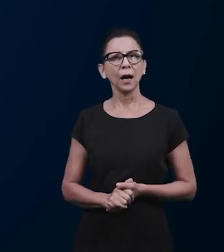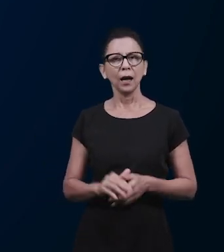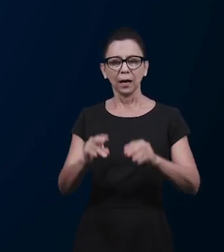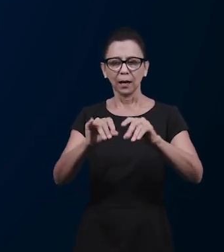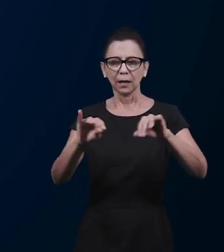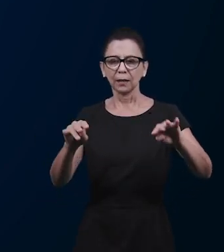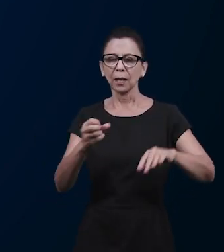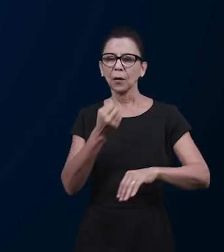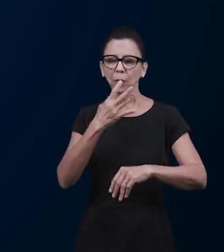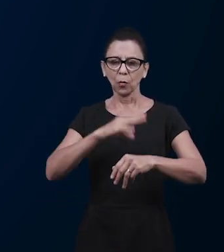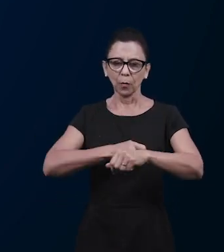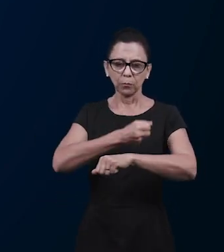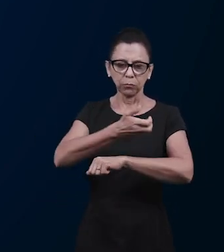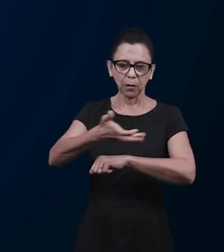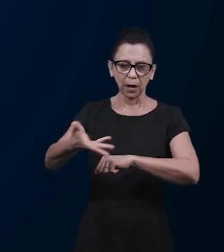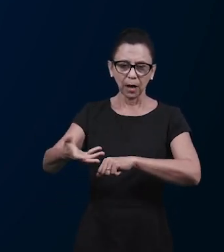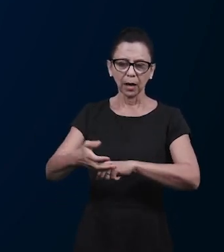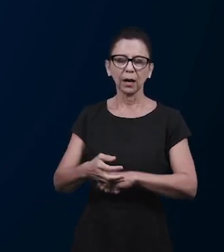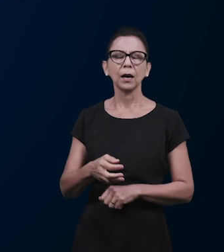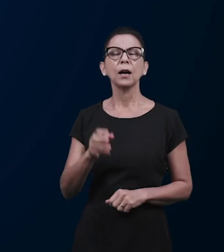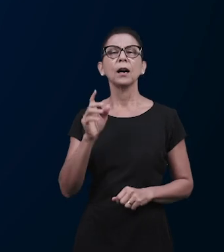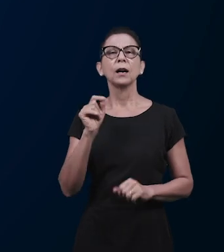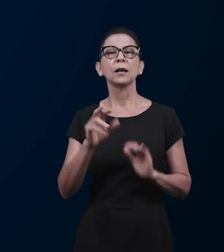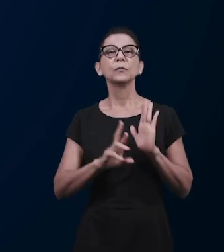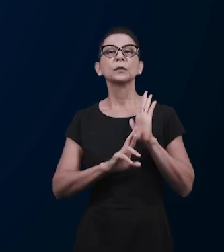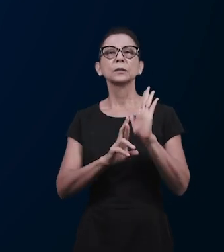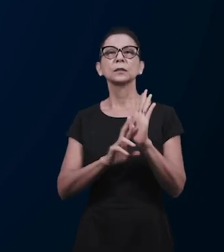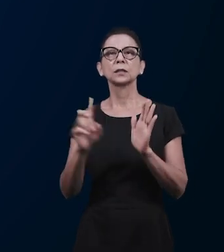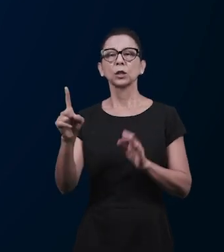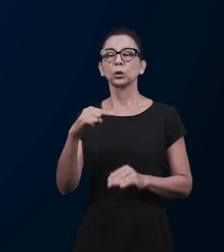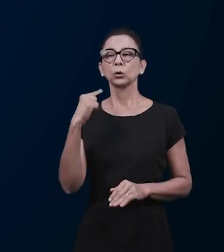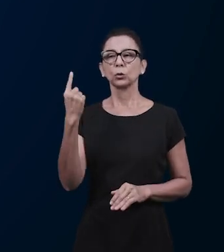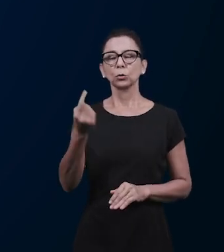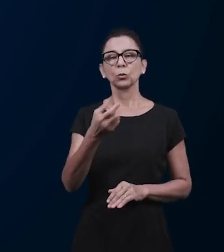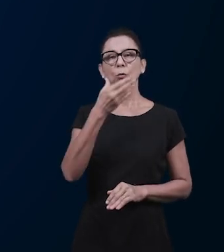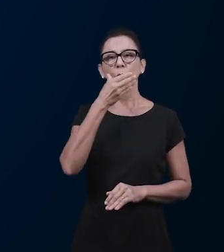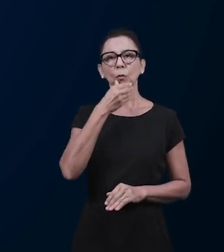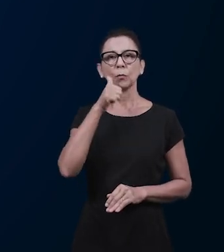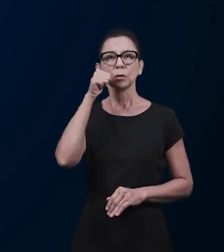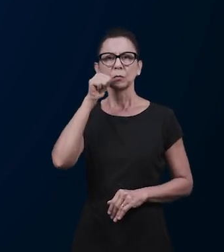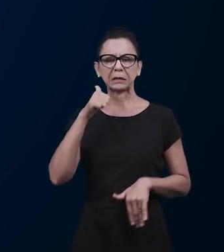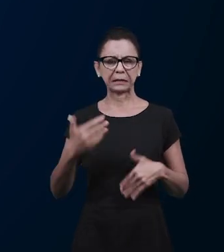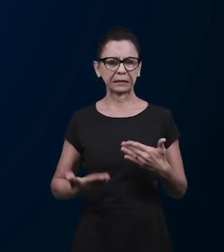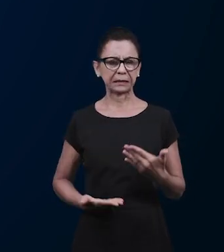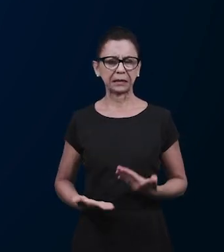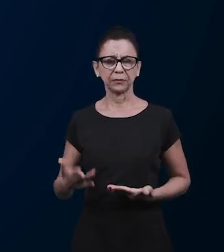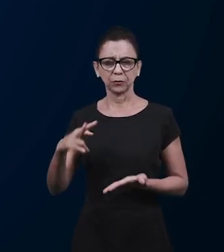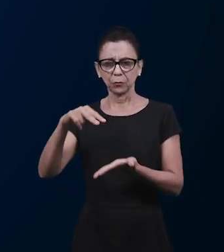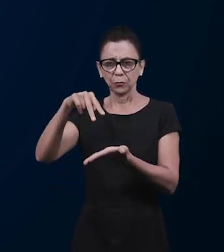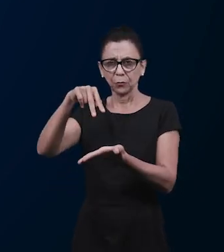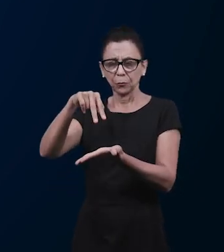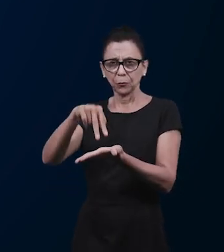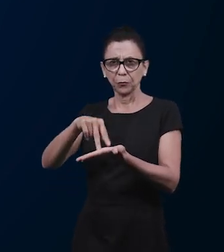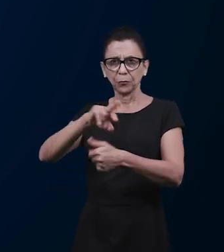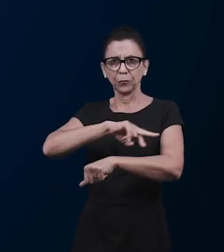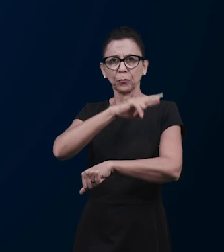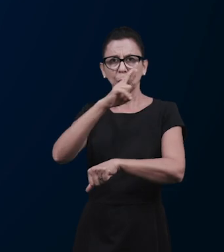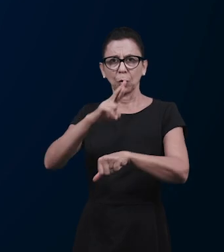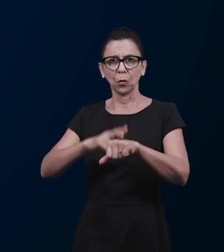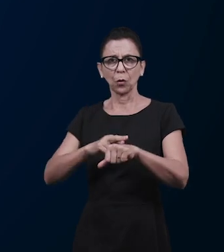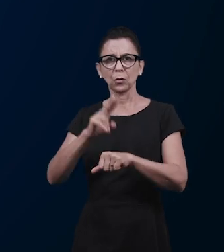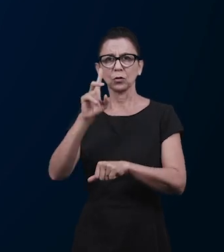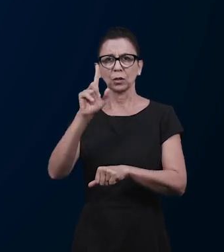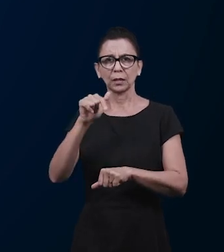boa terra. A boa terra somos nós, servos e servas que estão firmados na rocha que é Jesus.